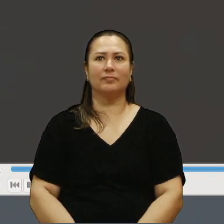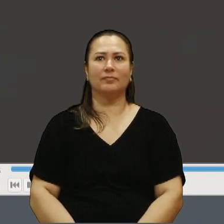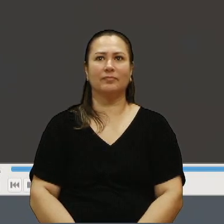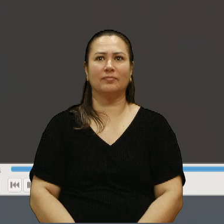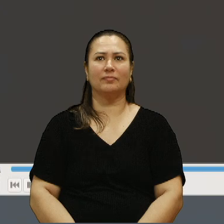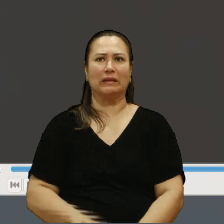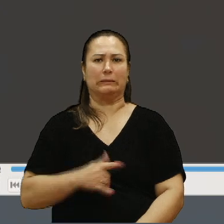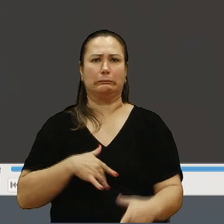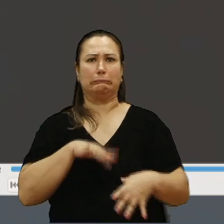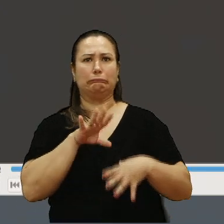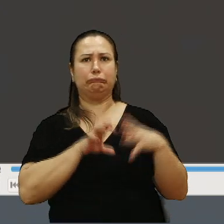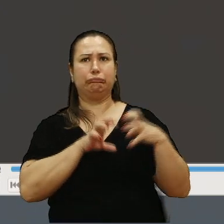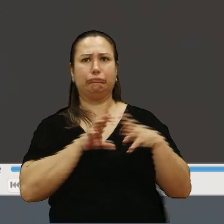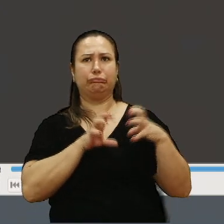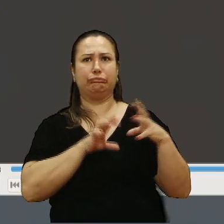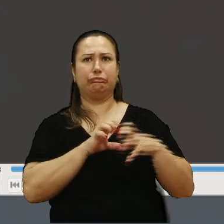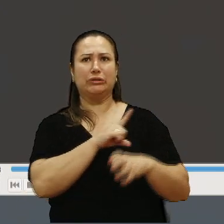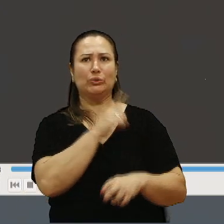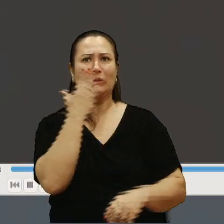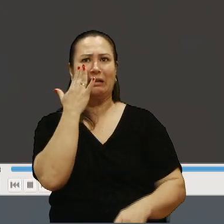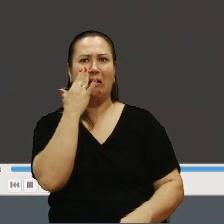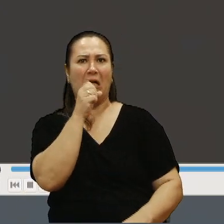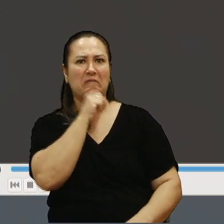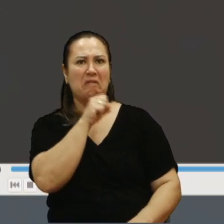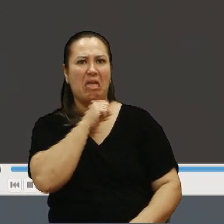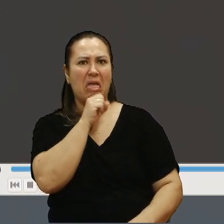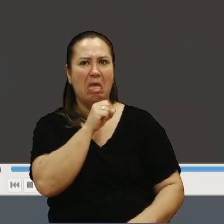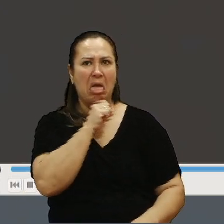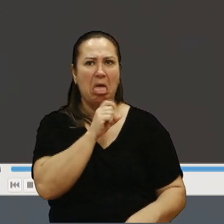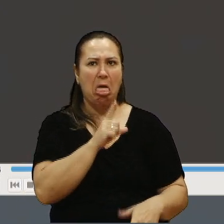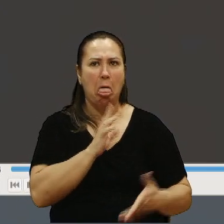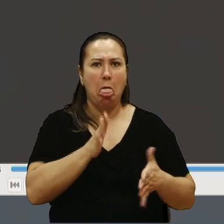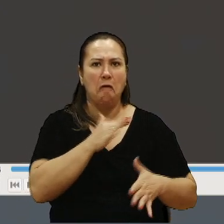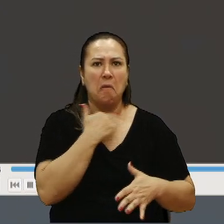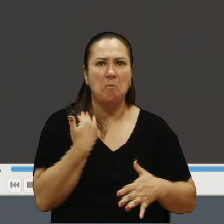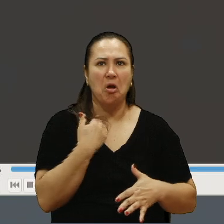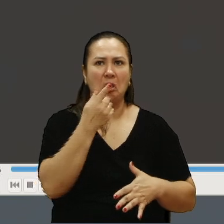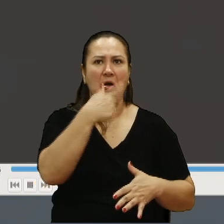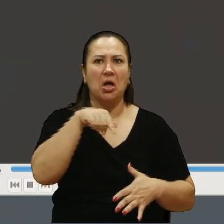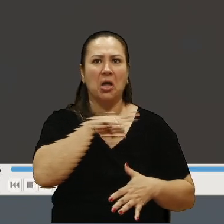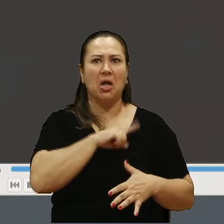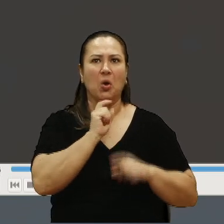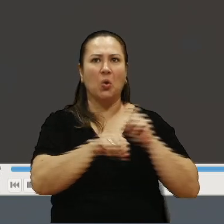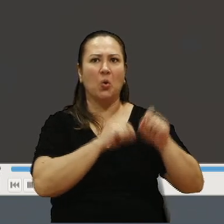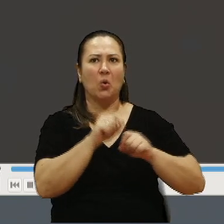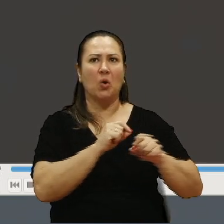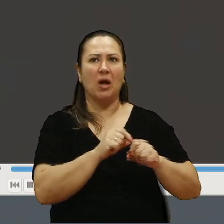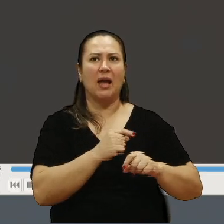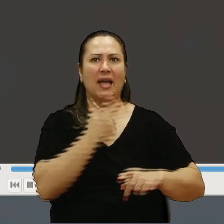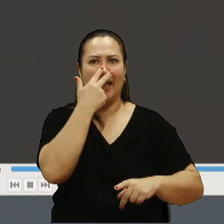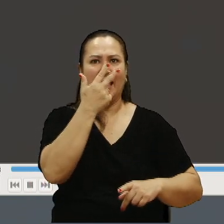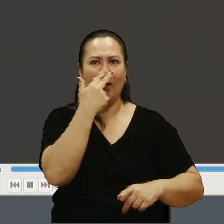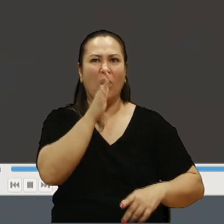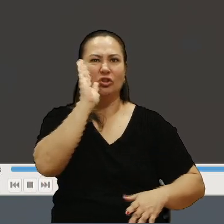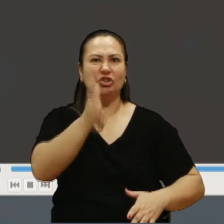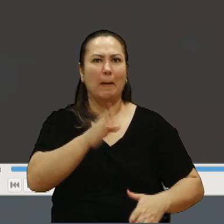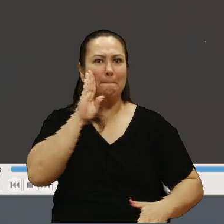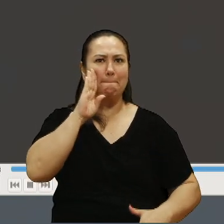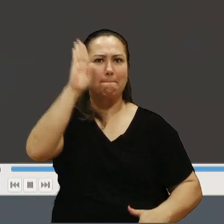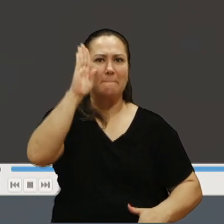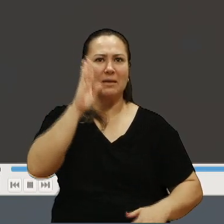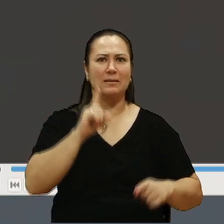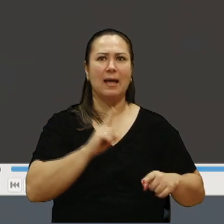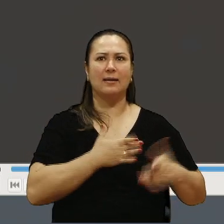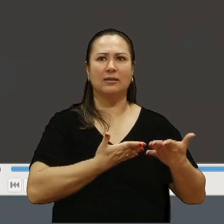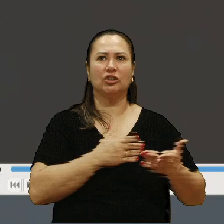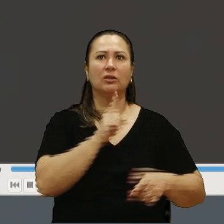deve saber quem tu é, velha. Tu, 5 velhas caquéticas que vão morrer, estavam lá com uma faixa, intervenção militar já. Sabe um carro que jogou